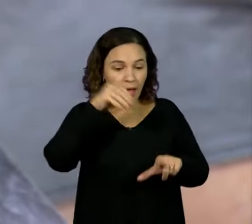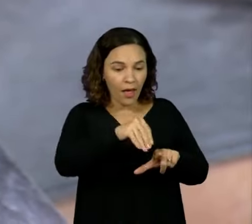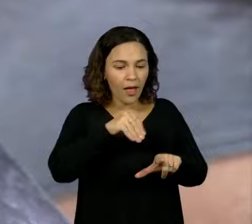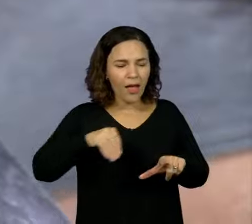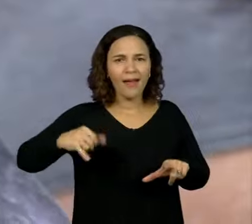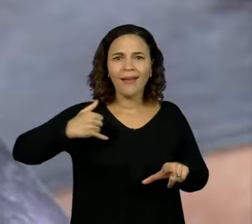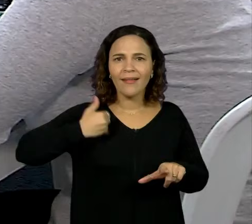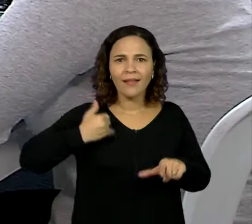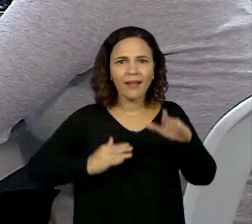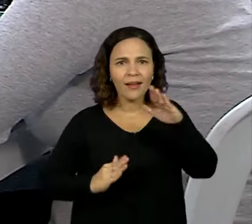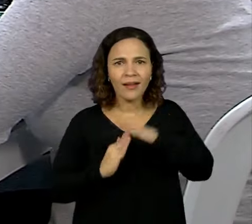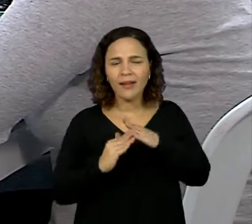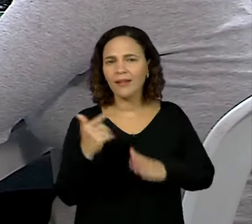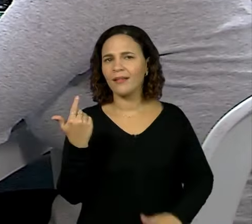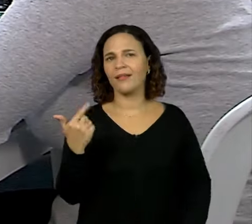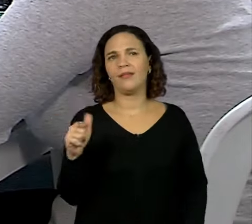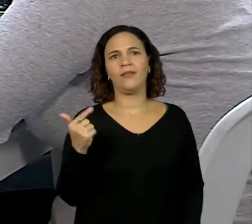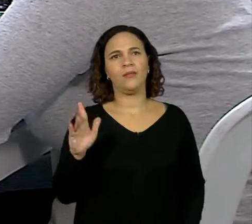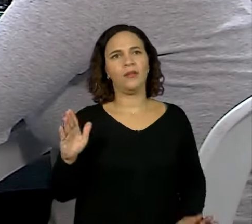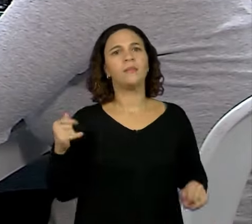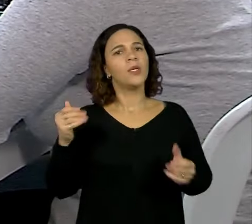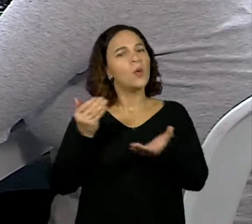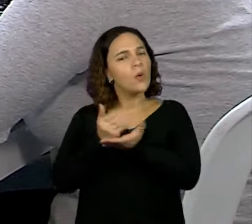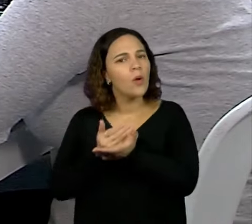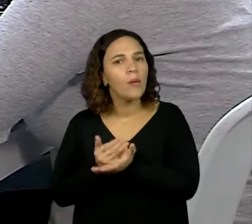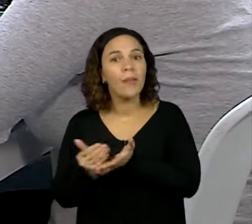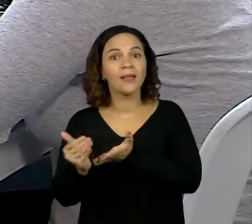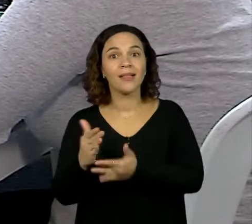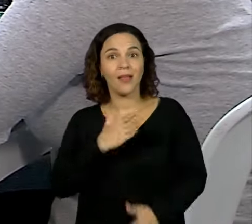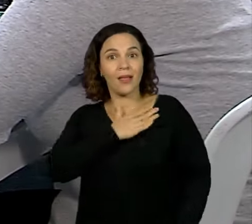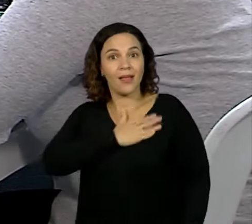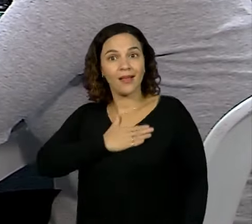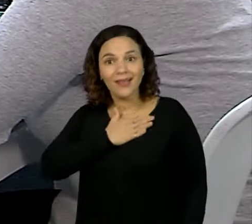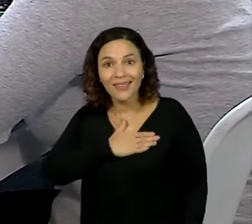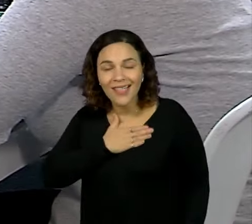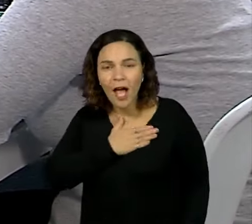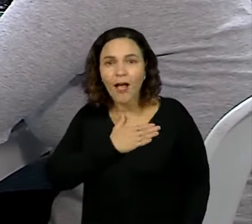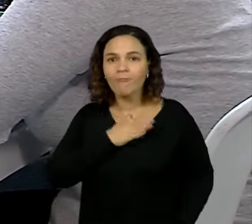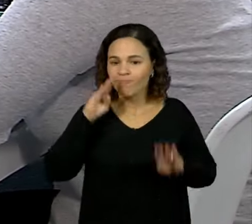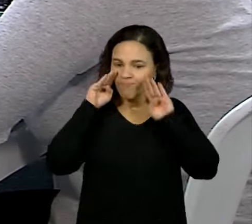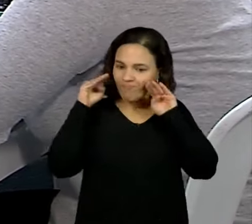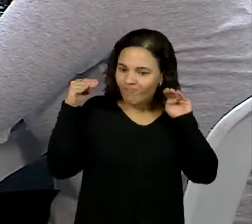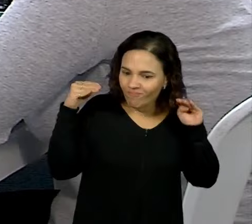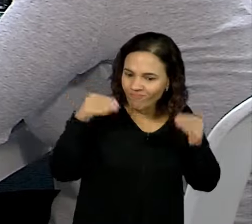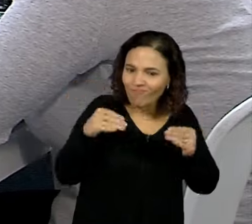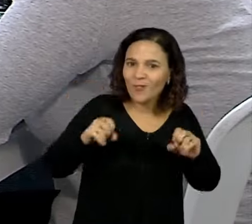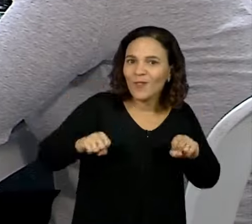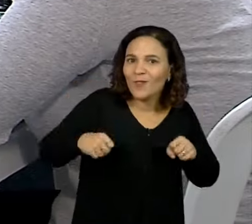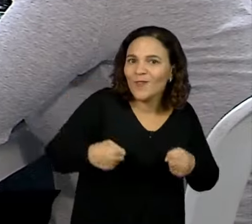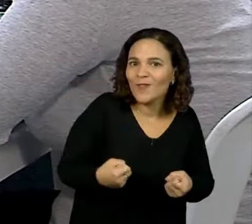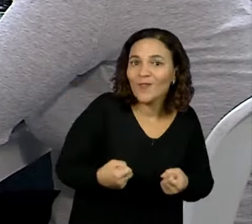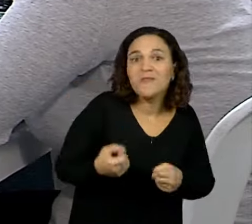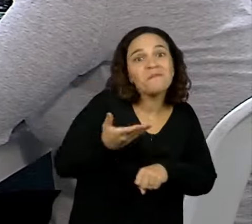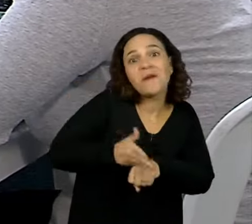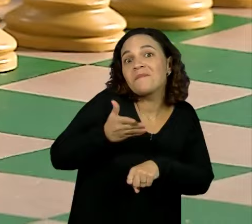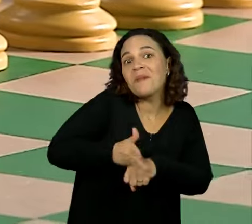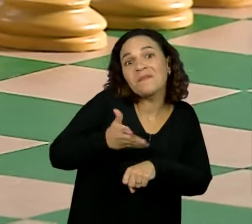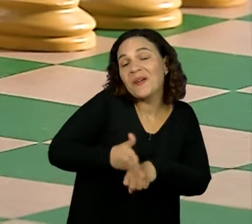tem idade. A gente começar, gostar, dedicar e